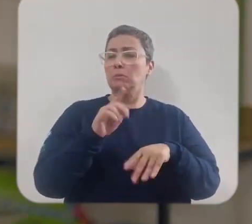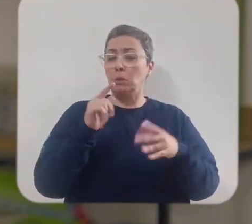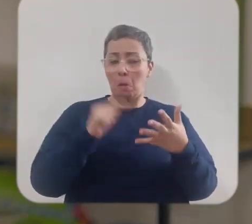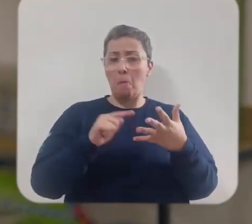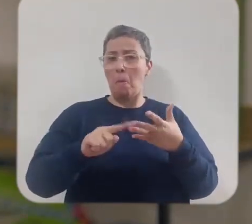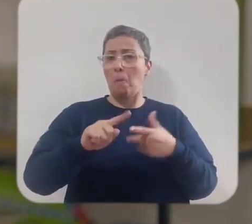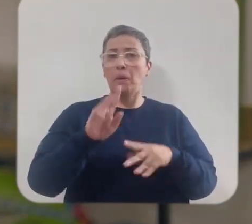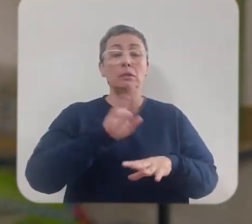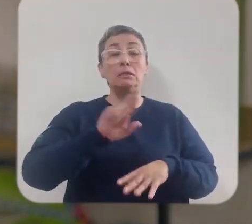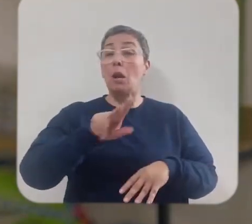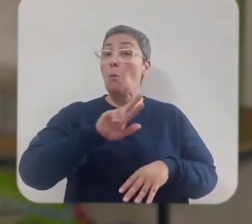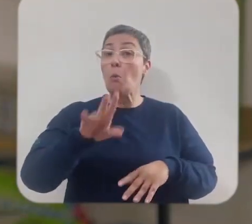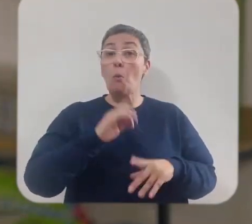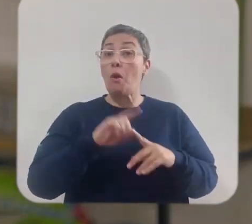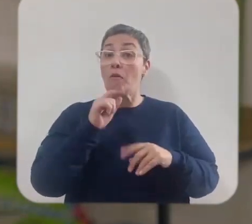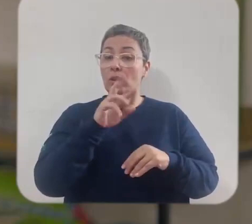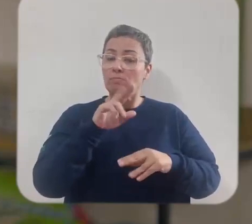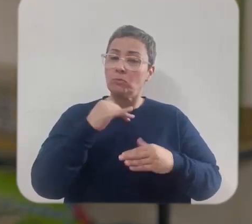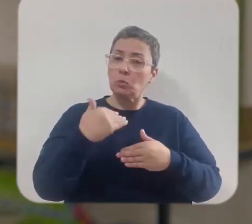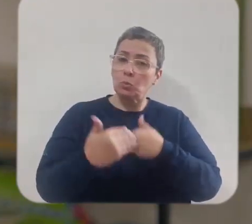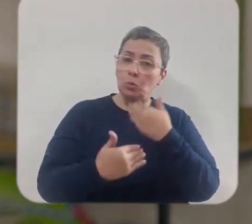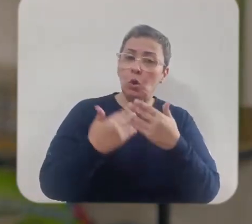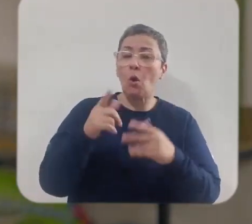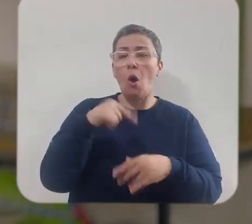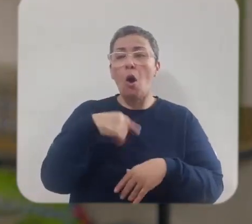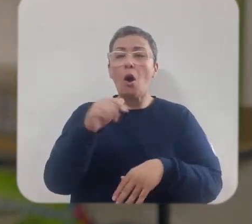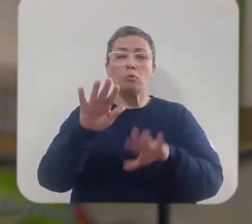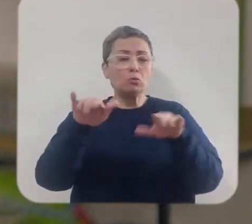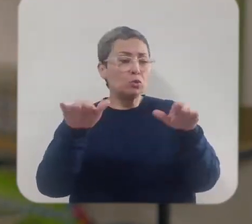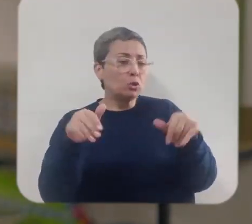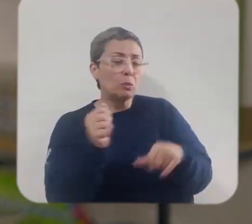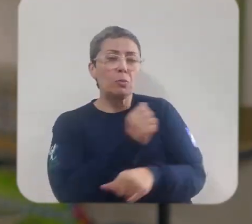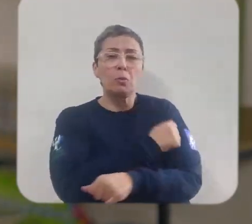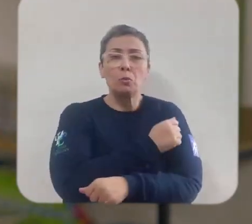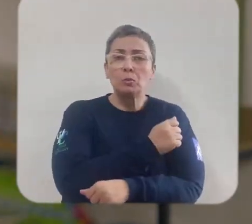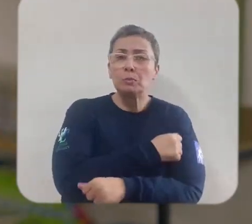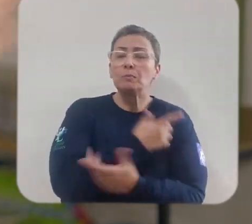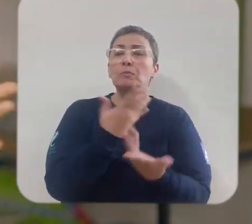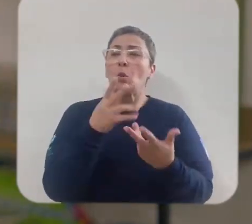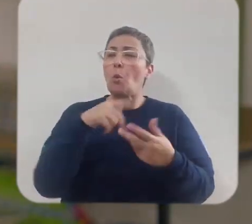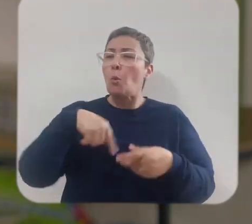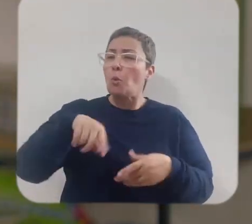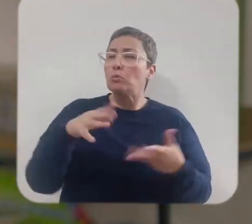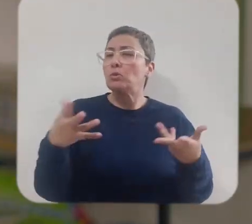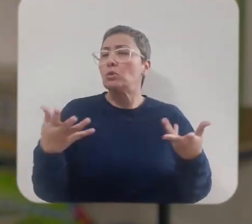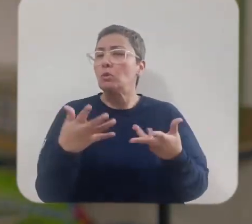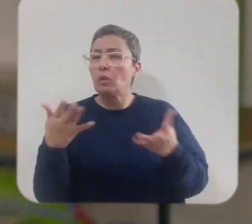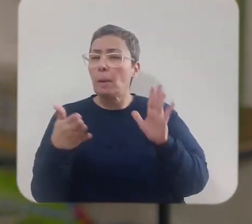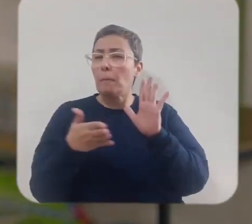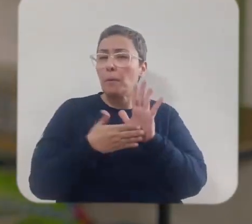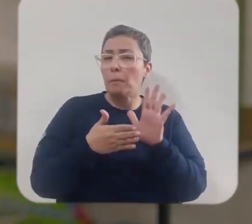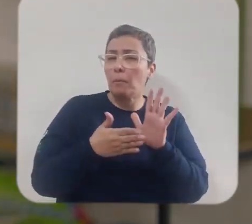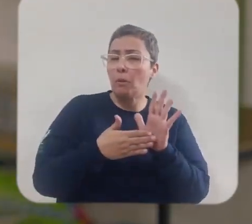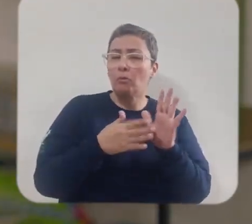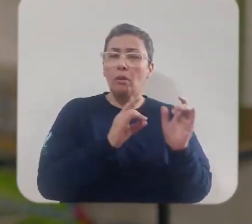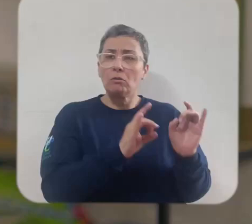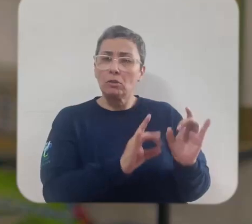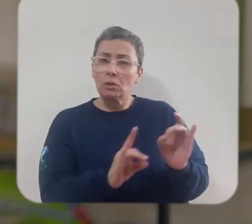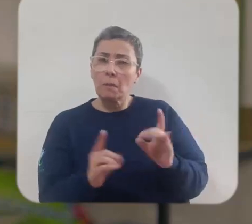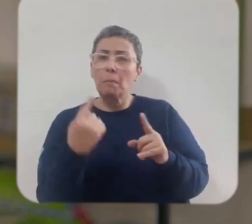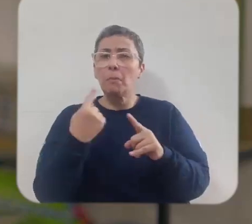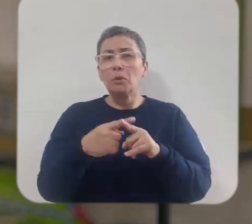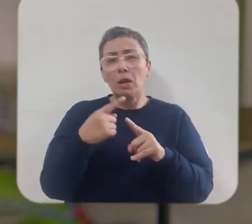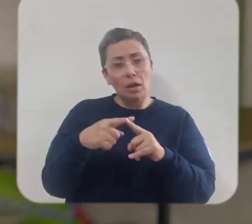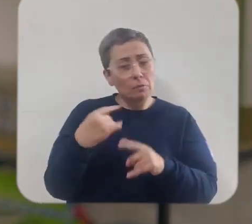isso, isso. Não, nós vamos construir, né? Olha, educandos, hoje nós vamos construir uma rotina